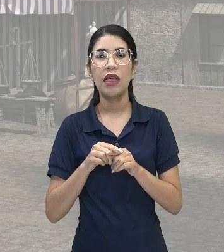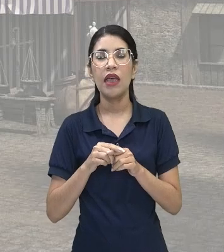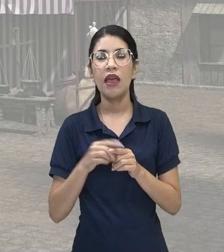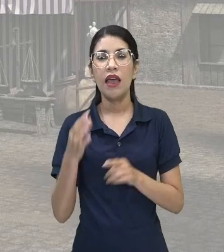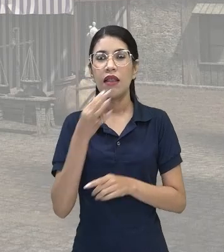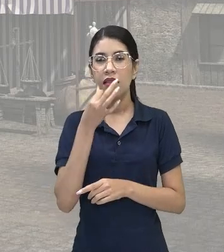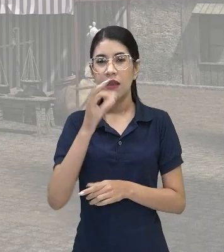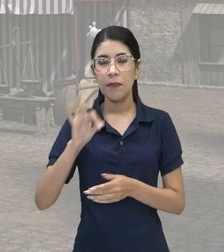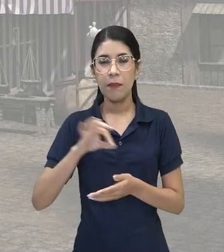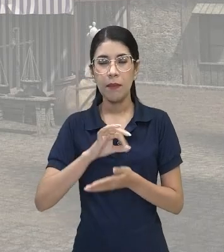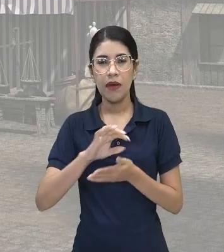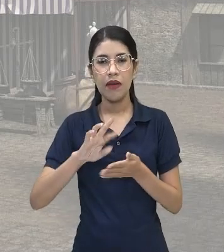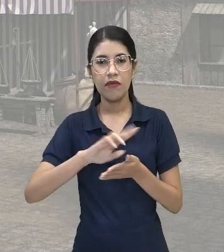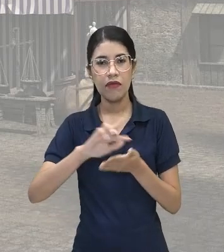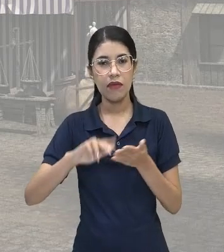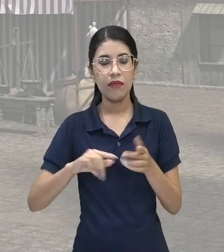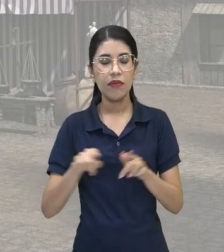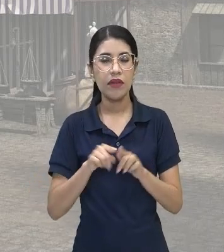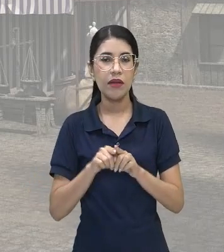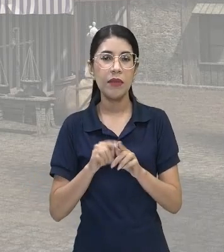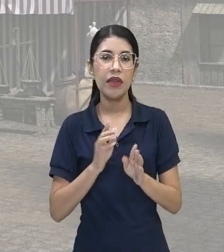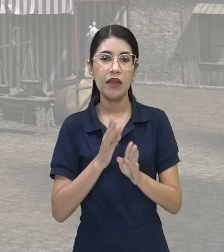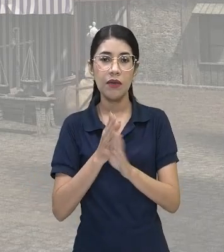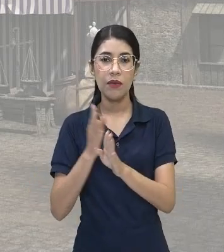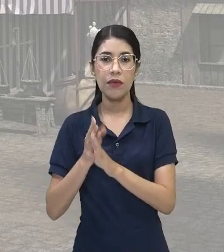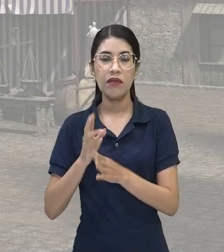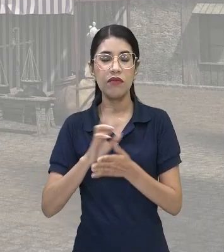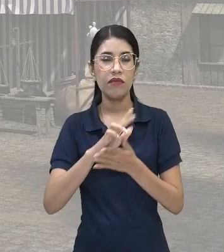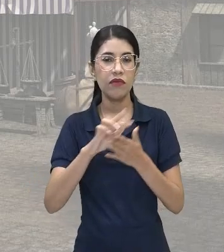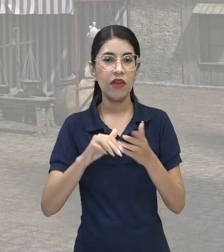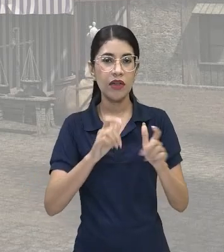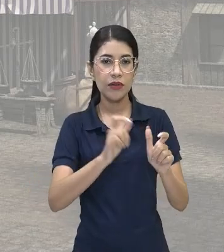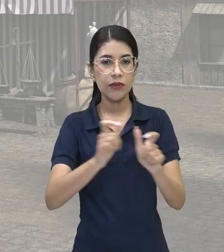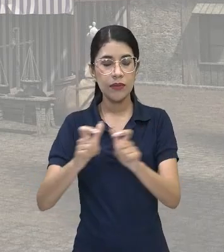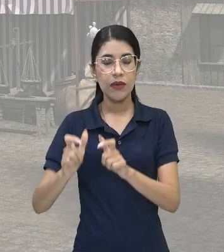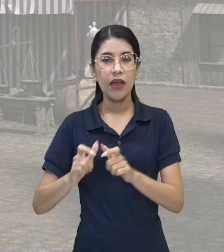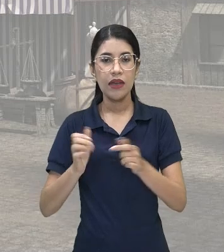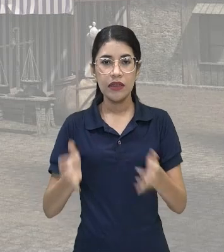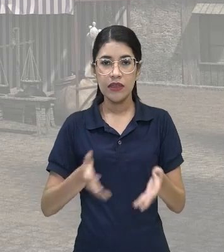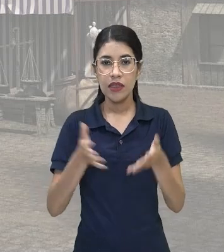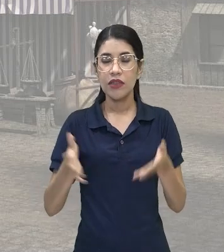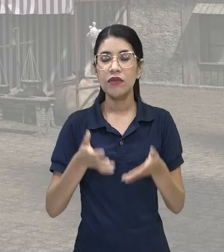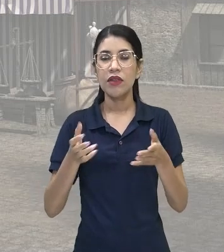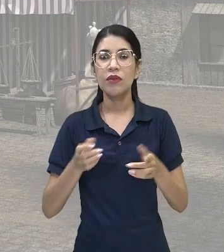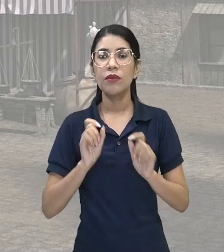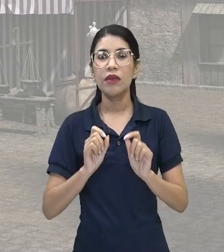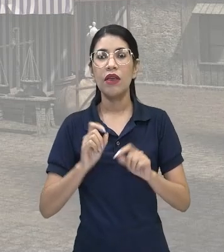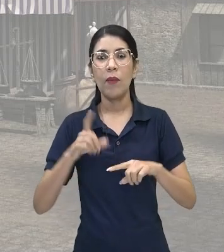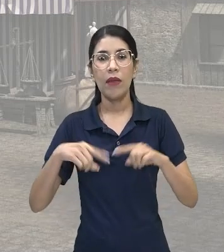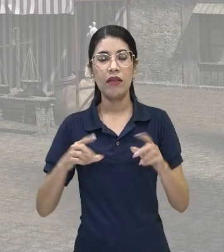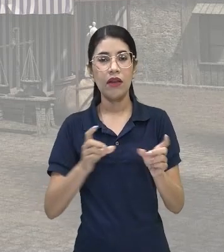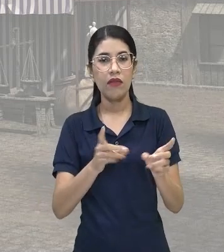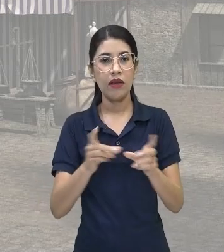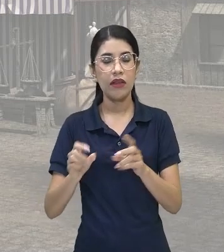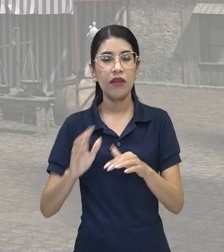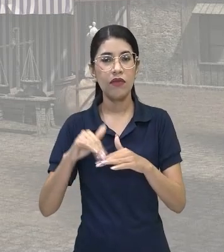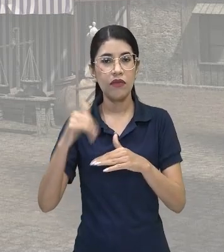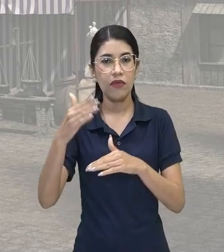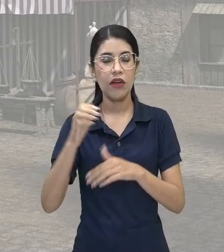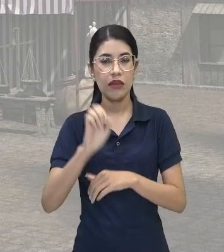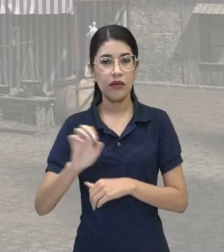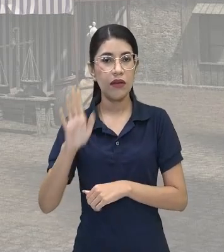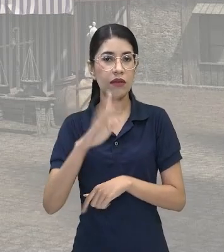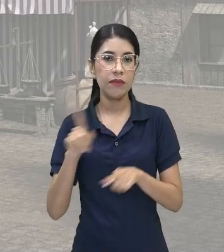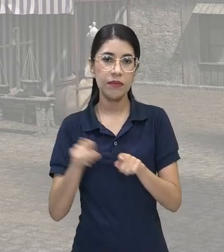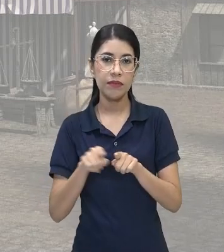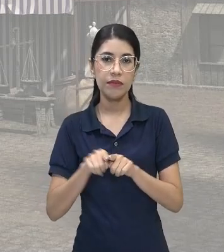e viria de outros locais ali, incentivando a comercialização de produtos além do mundo europeu.